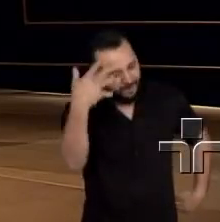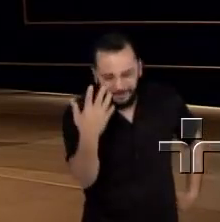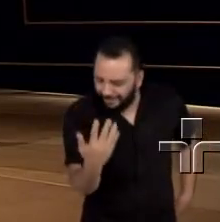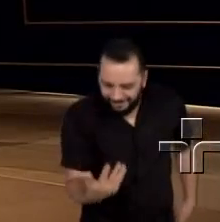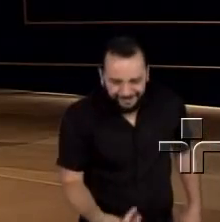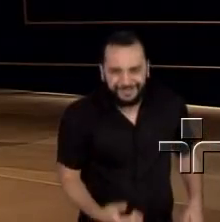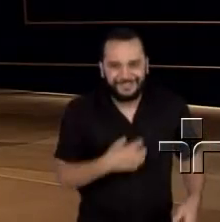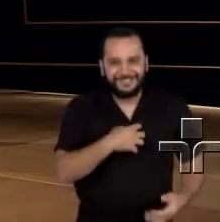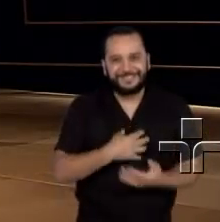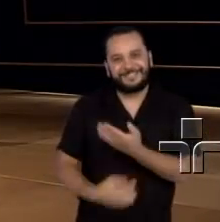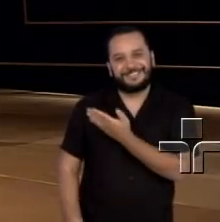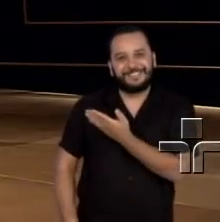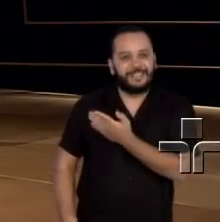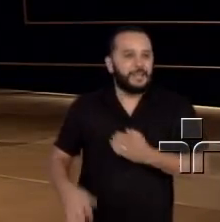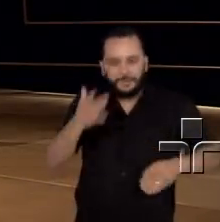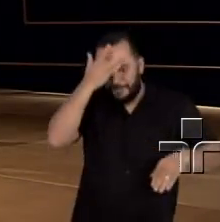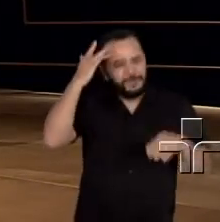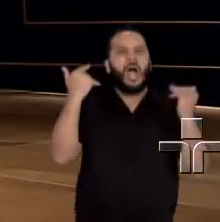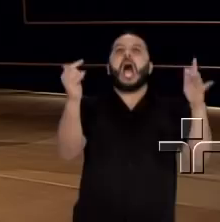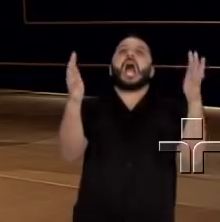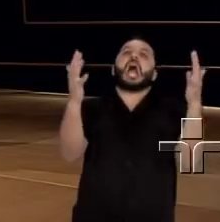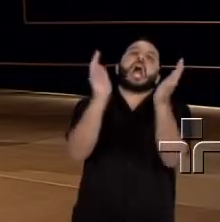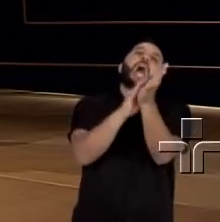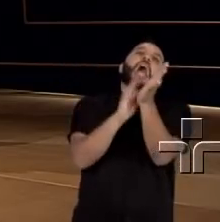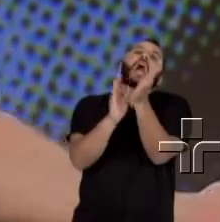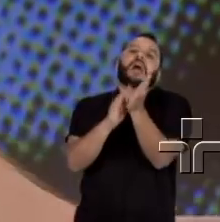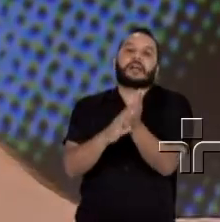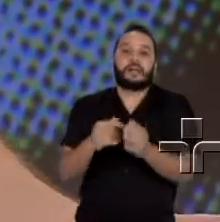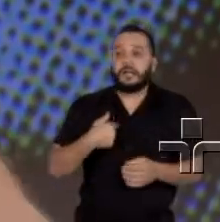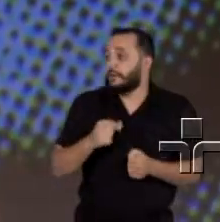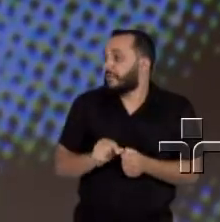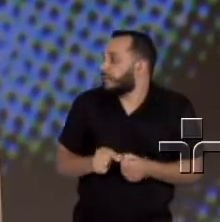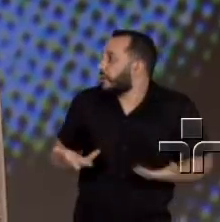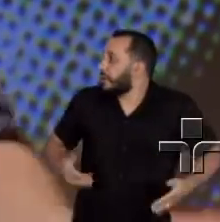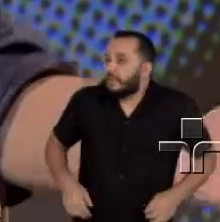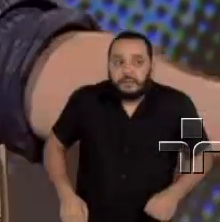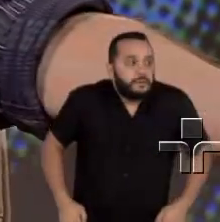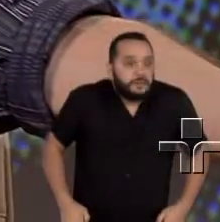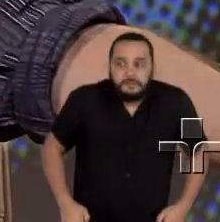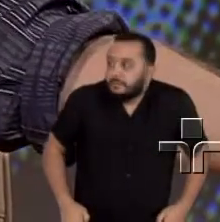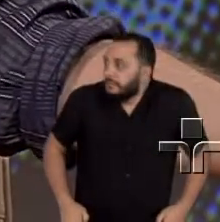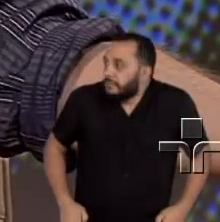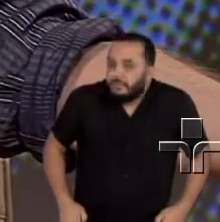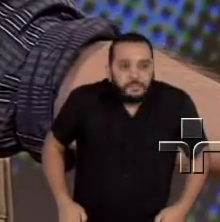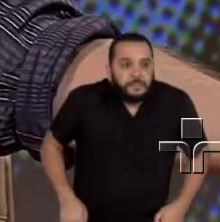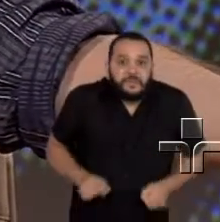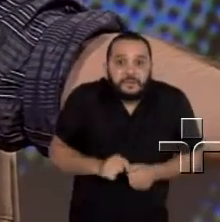isso. E a plateia... O que eu ia fazer? Eu ficava do lado fazendo...